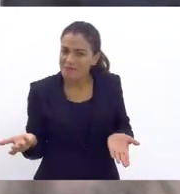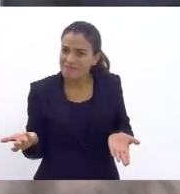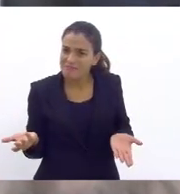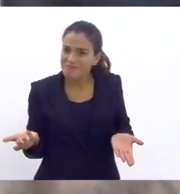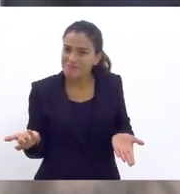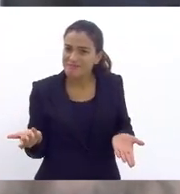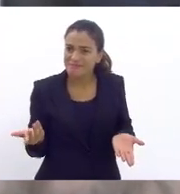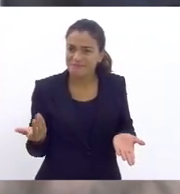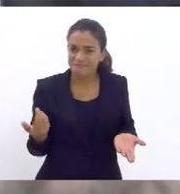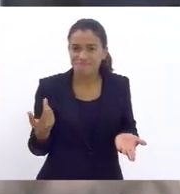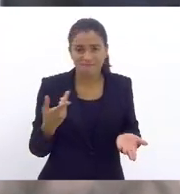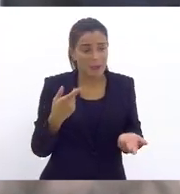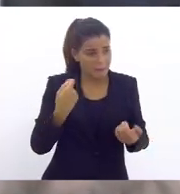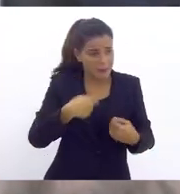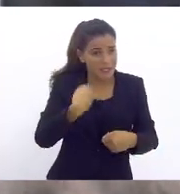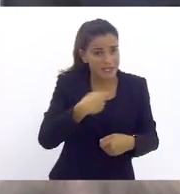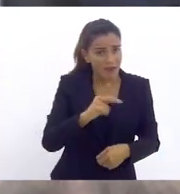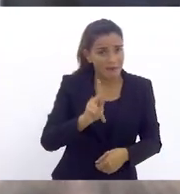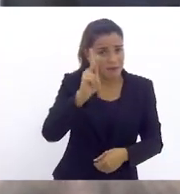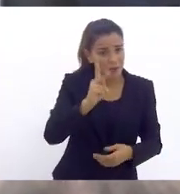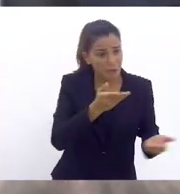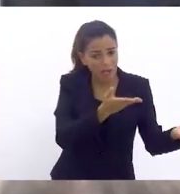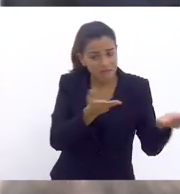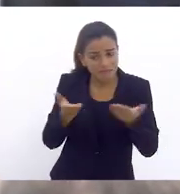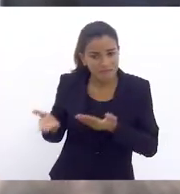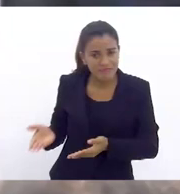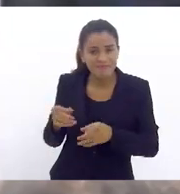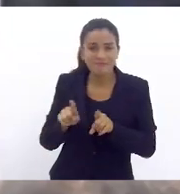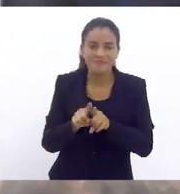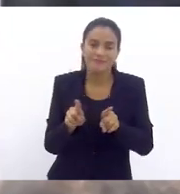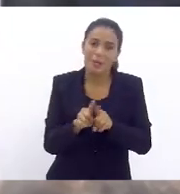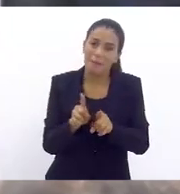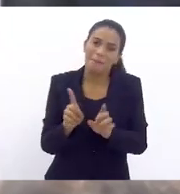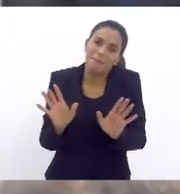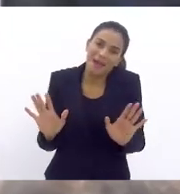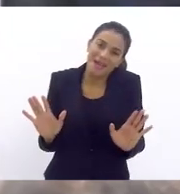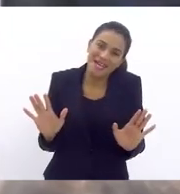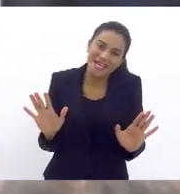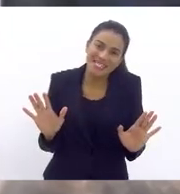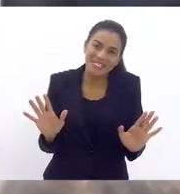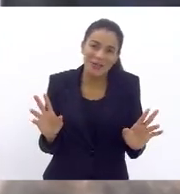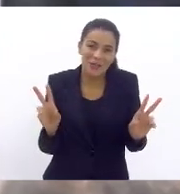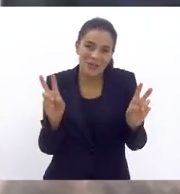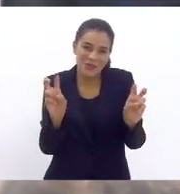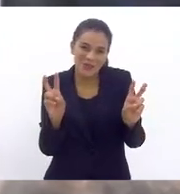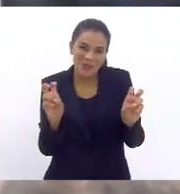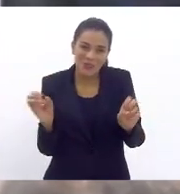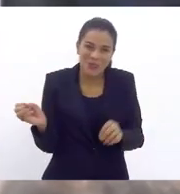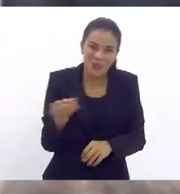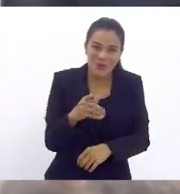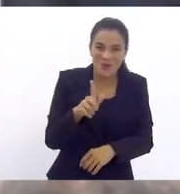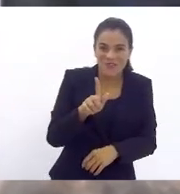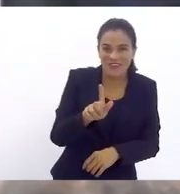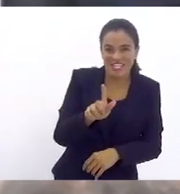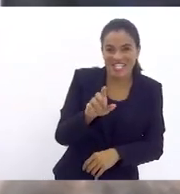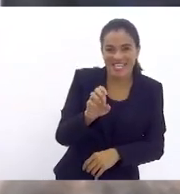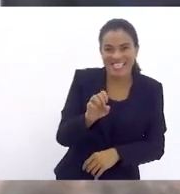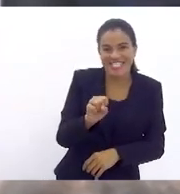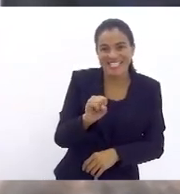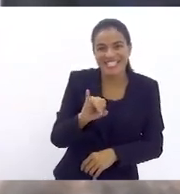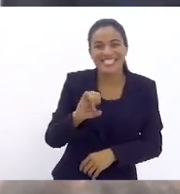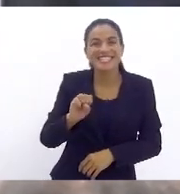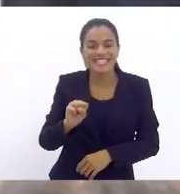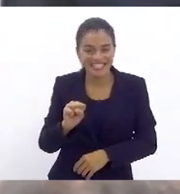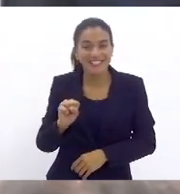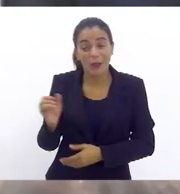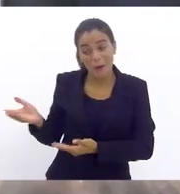ampliado né Petrobras tinha que estar sentada lá também né mas nada impede que um novo G6 Estadual coloque